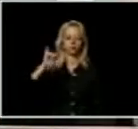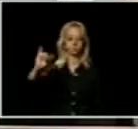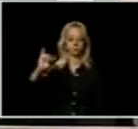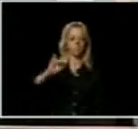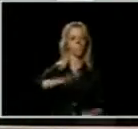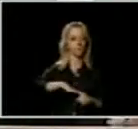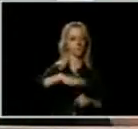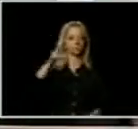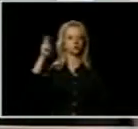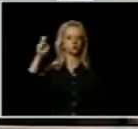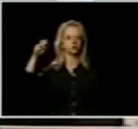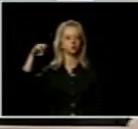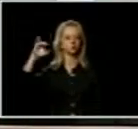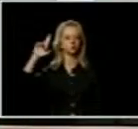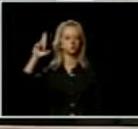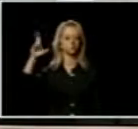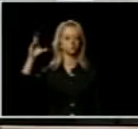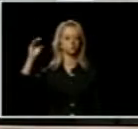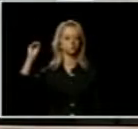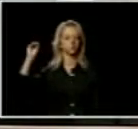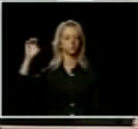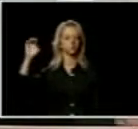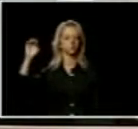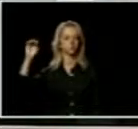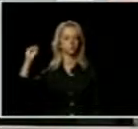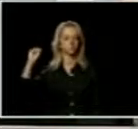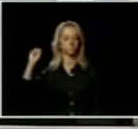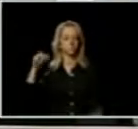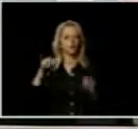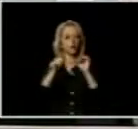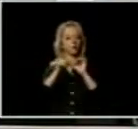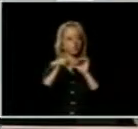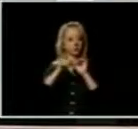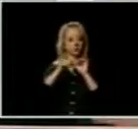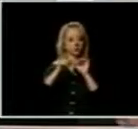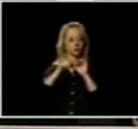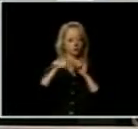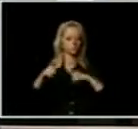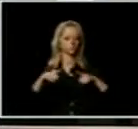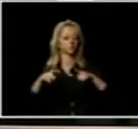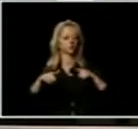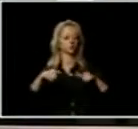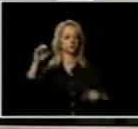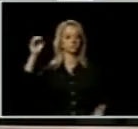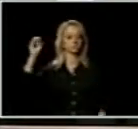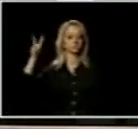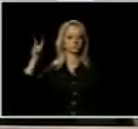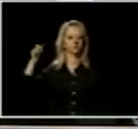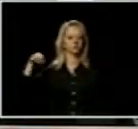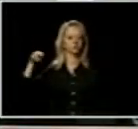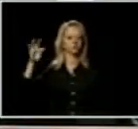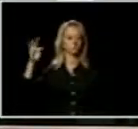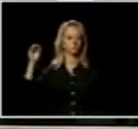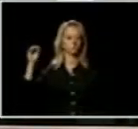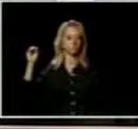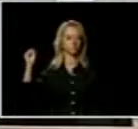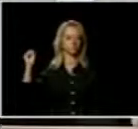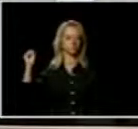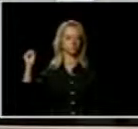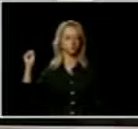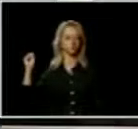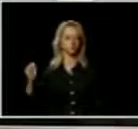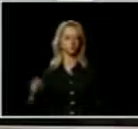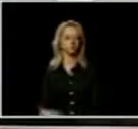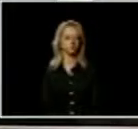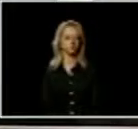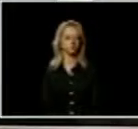chamou muita atenção. E ele nos falou em relação à programação, numa média de 450